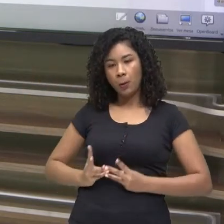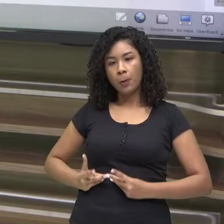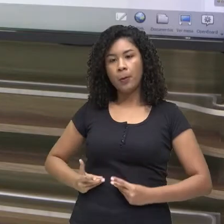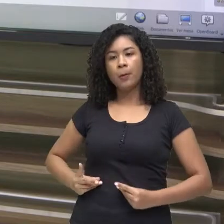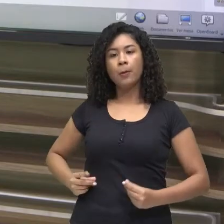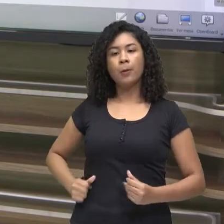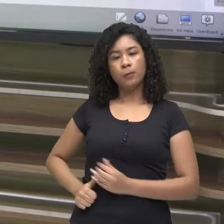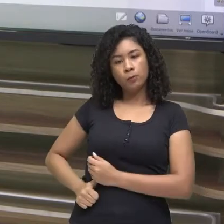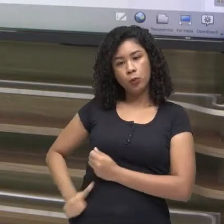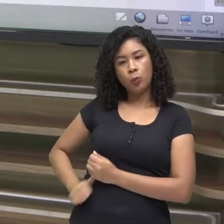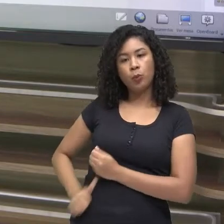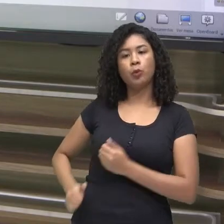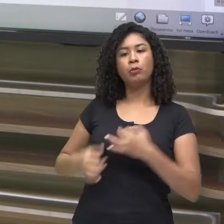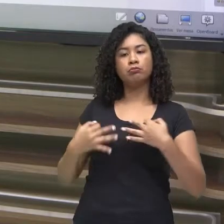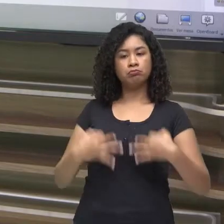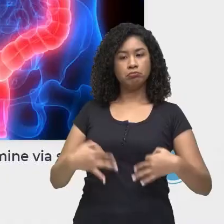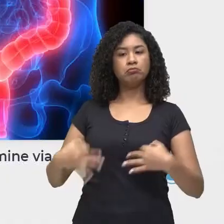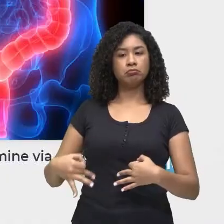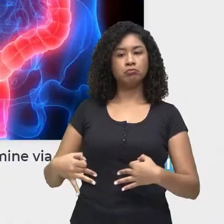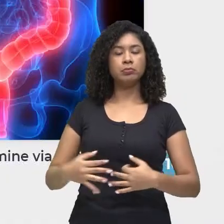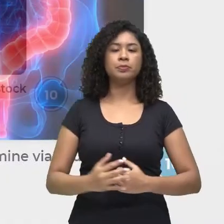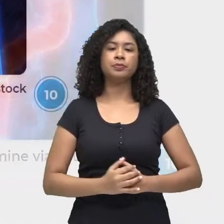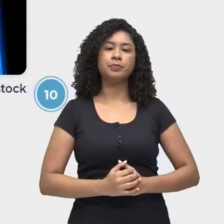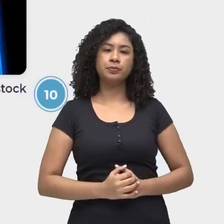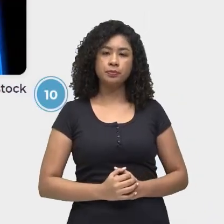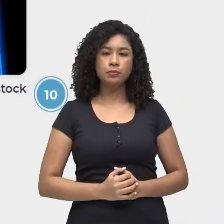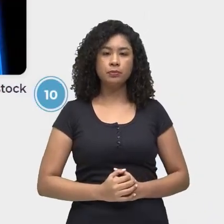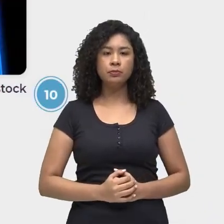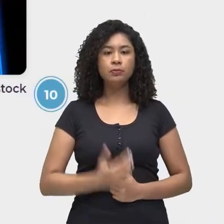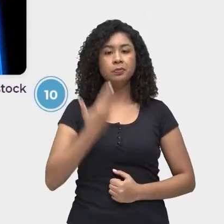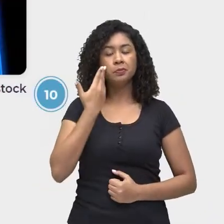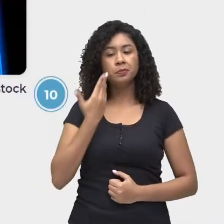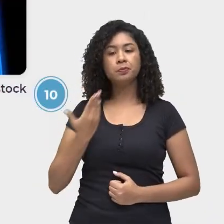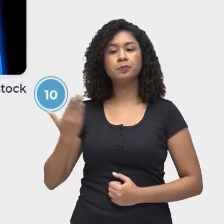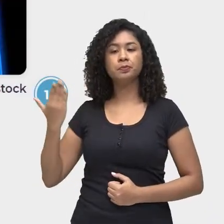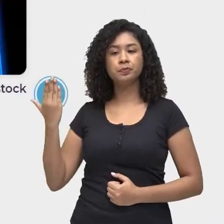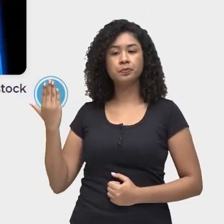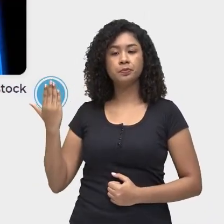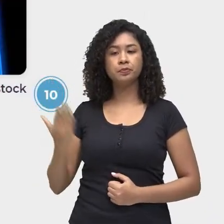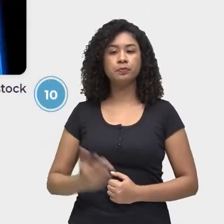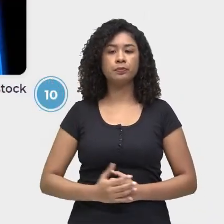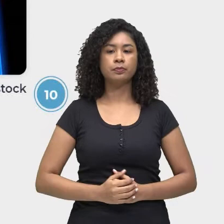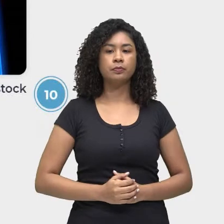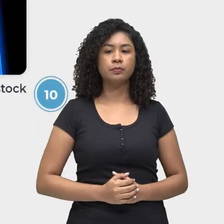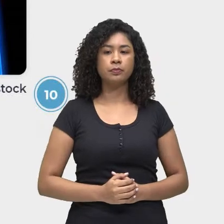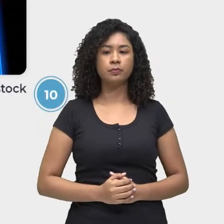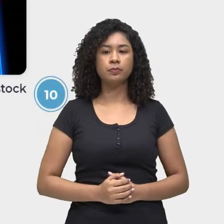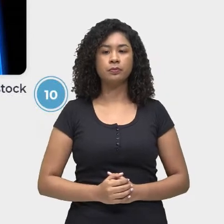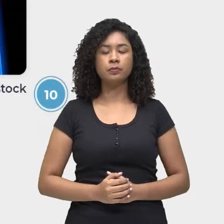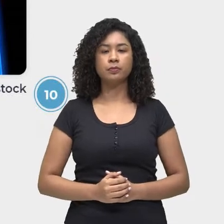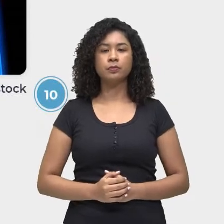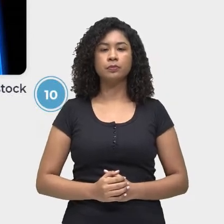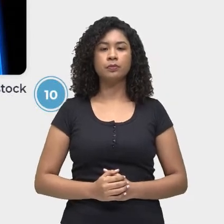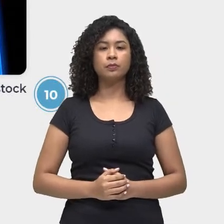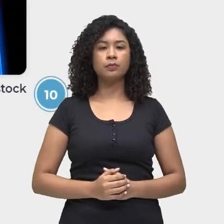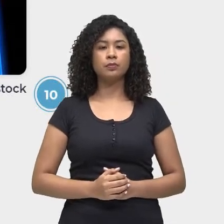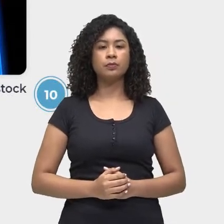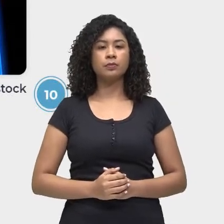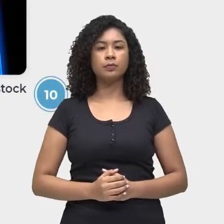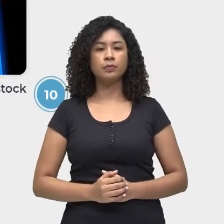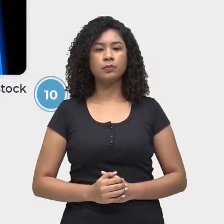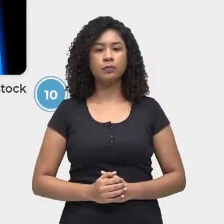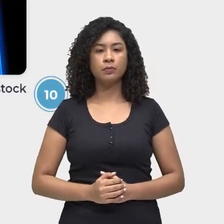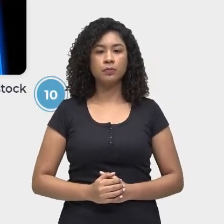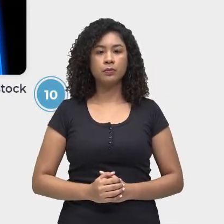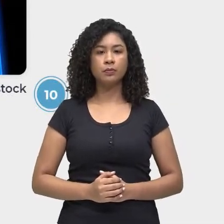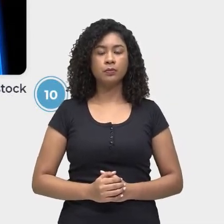certo? Vamos observar aí um pouquinho mais do nosso sistema que vocês acabaram de ver, né?